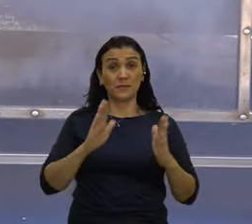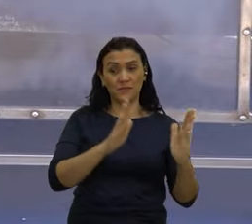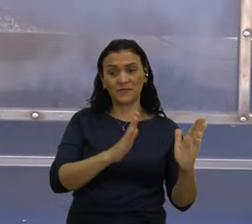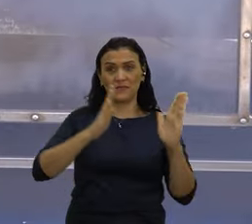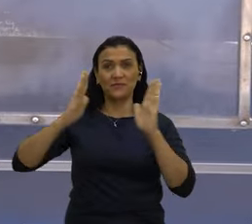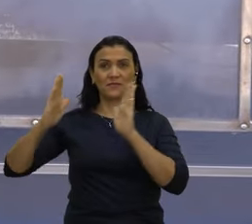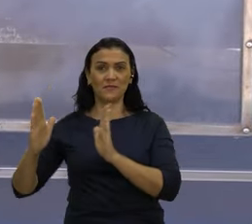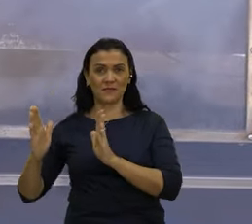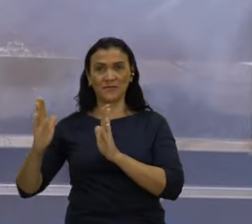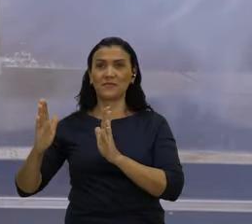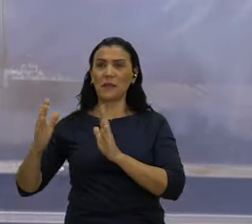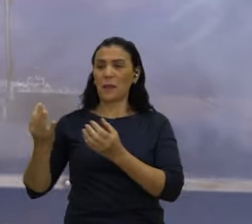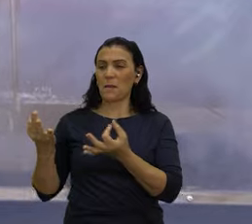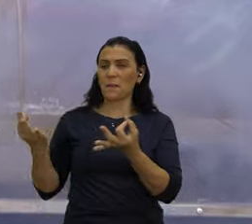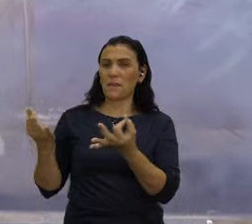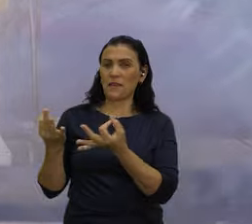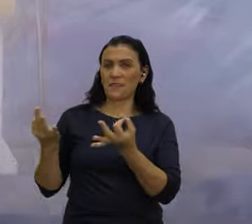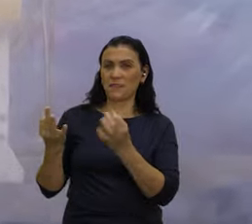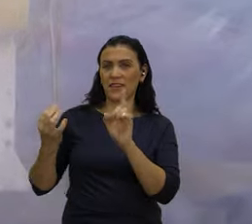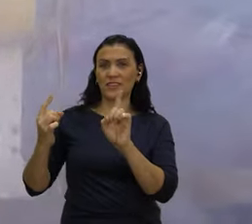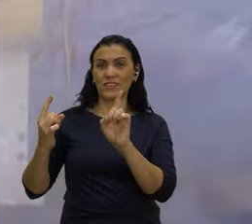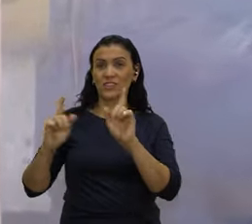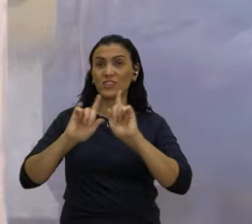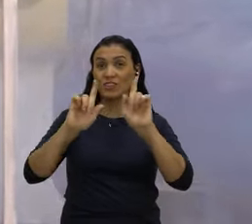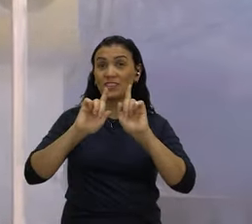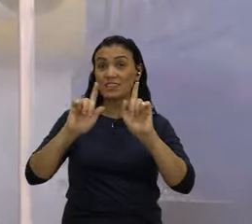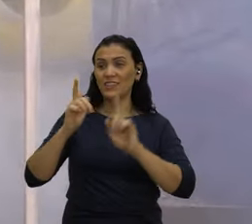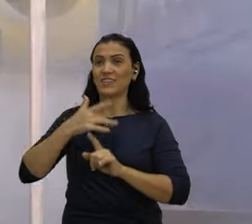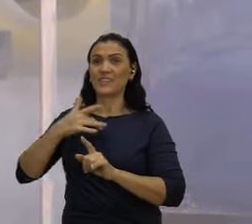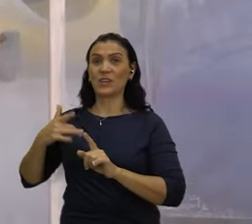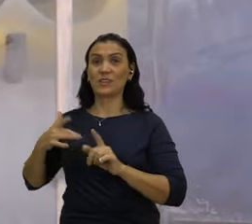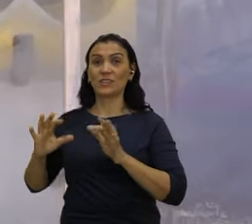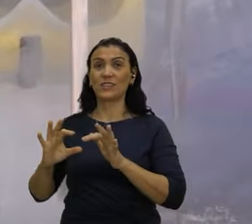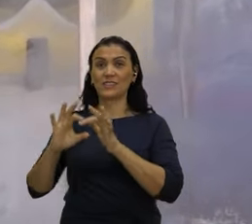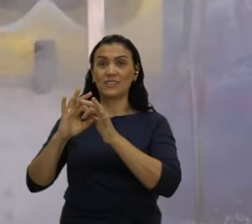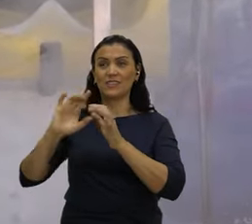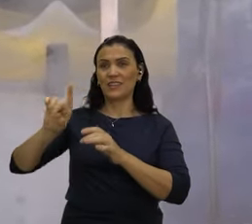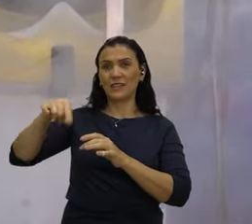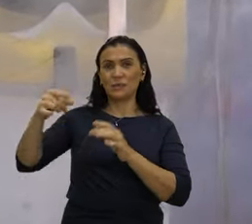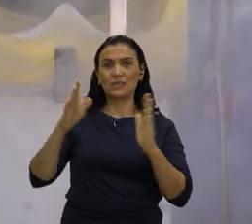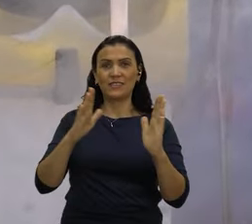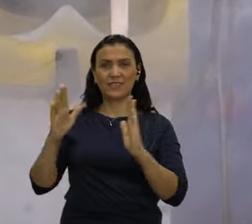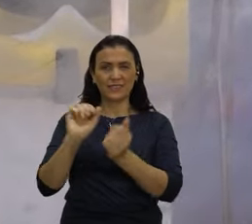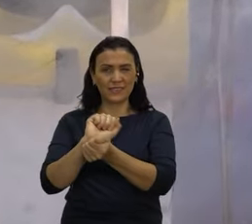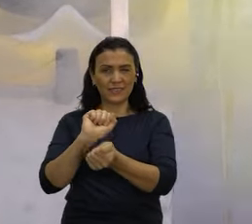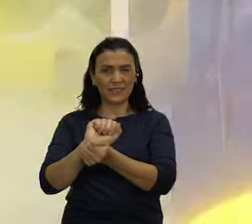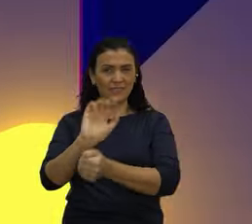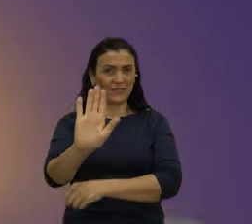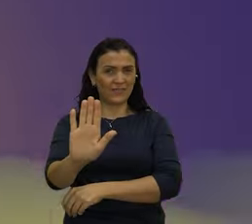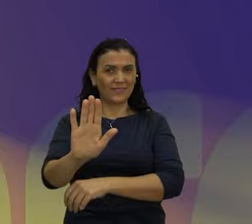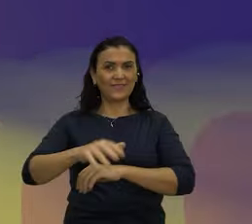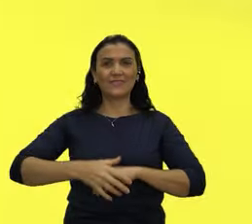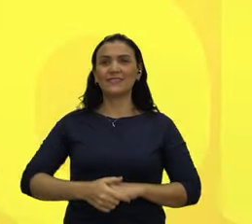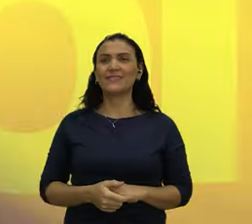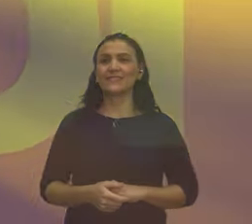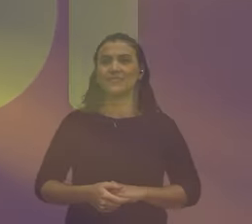A seguir, o combo perfeito, diversão e saúde. É a nossa próxima atração, não saia daí!